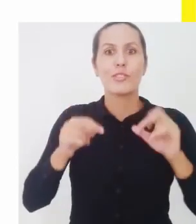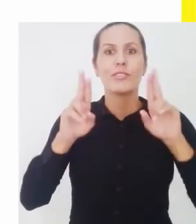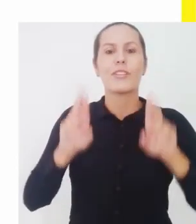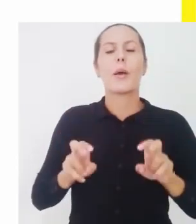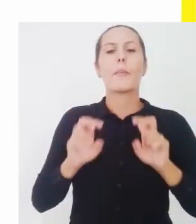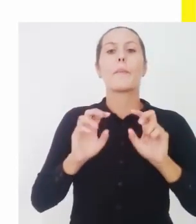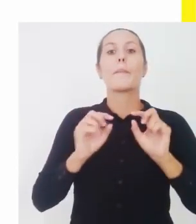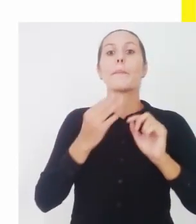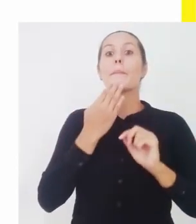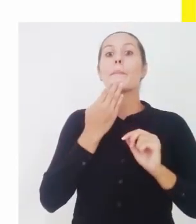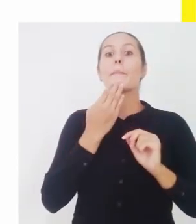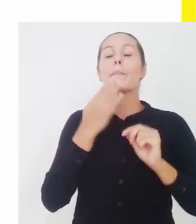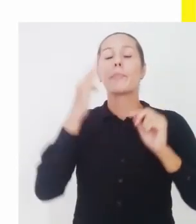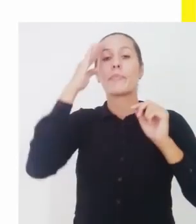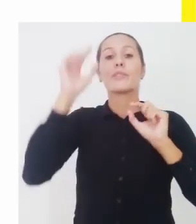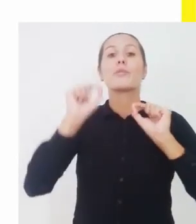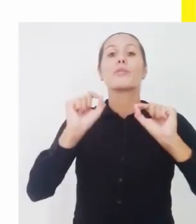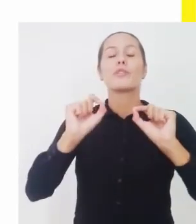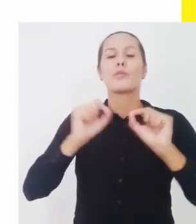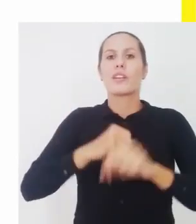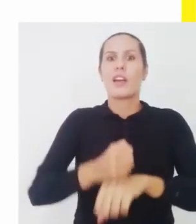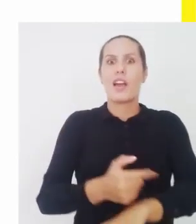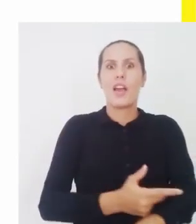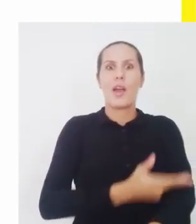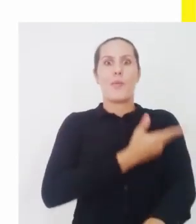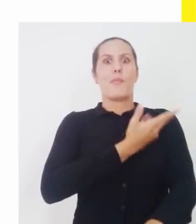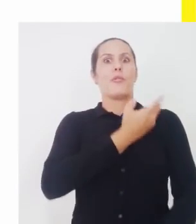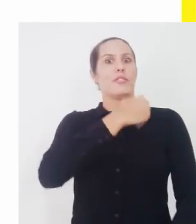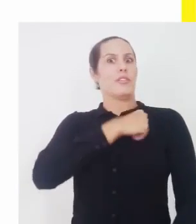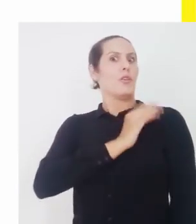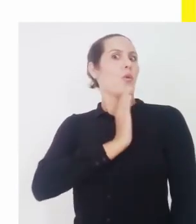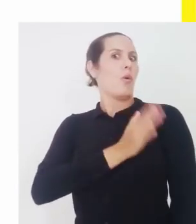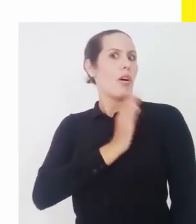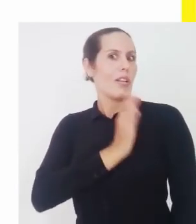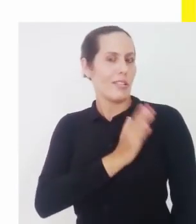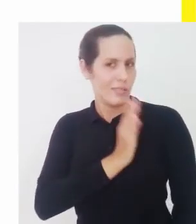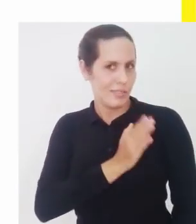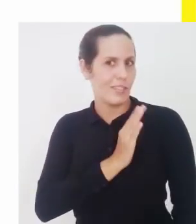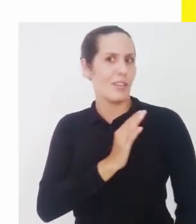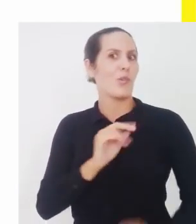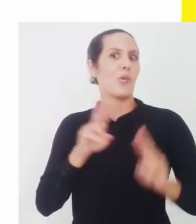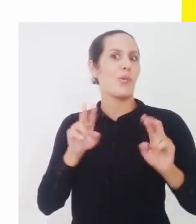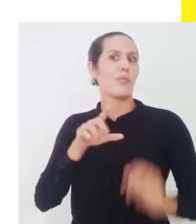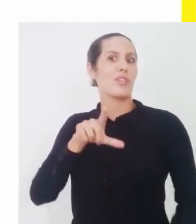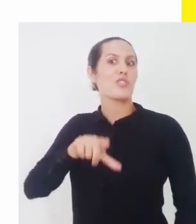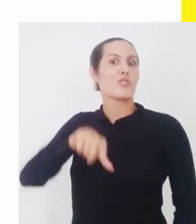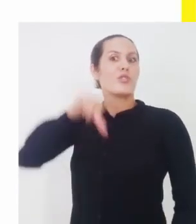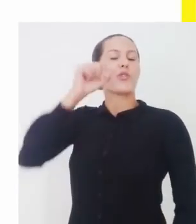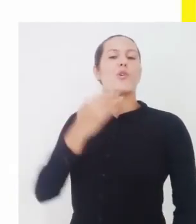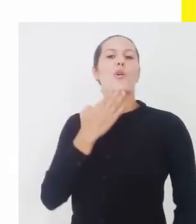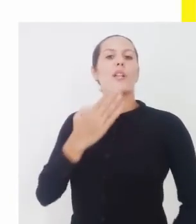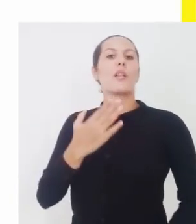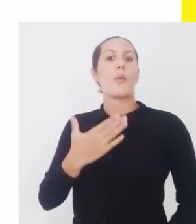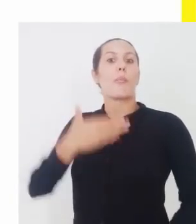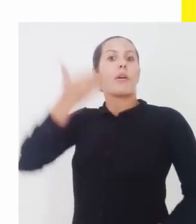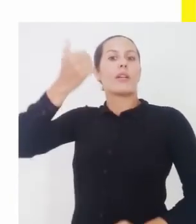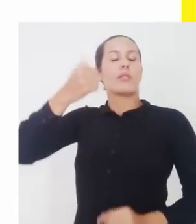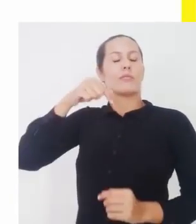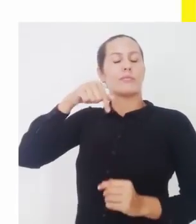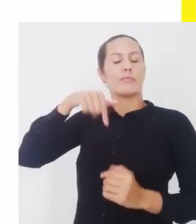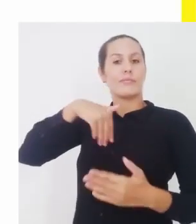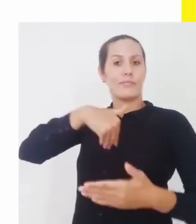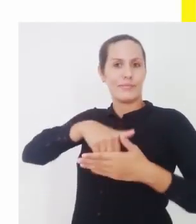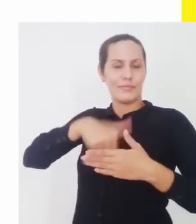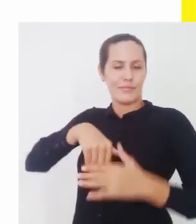técnico, foi onde Mauro Shampoo jogou. E também o argumento da popularidade. O Ibis, ele tá